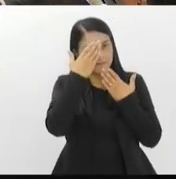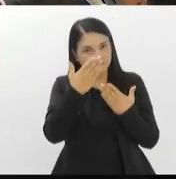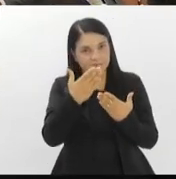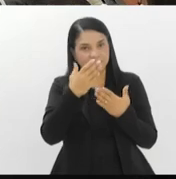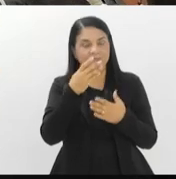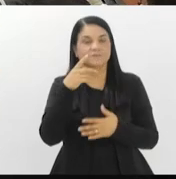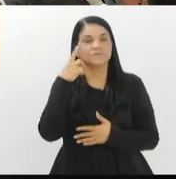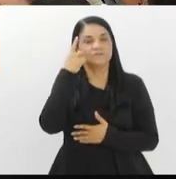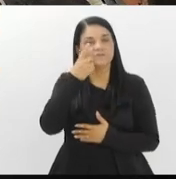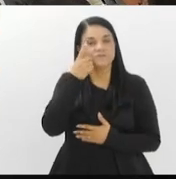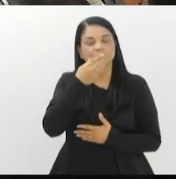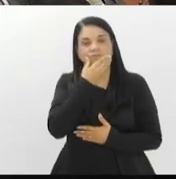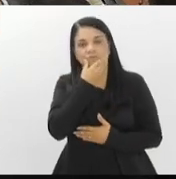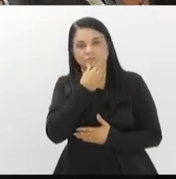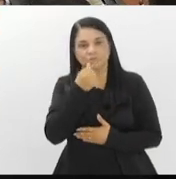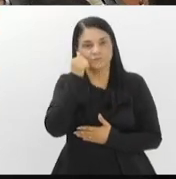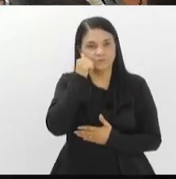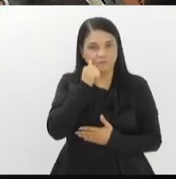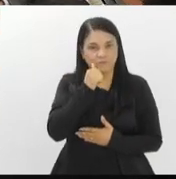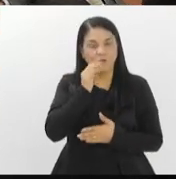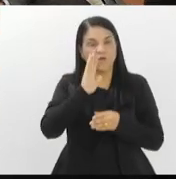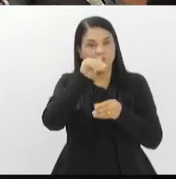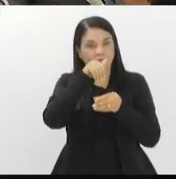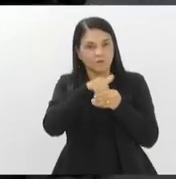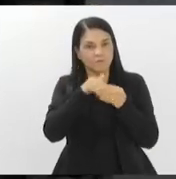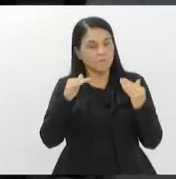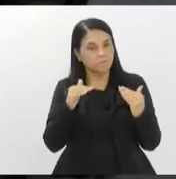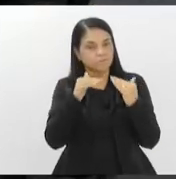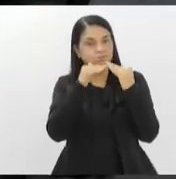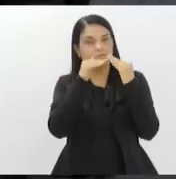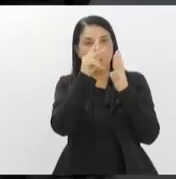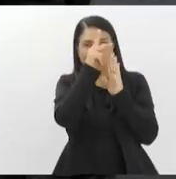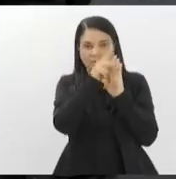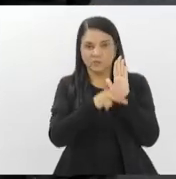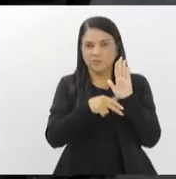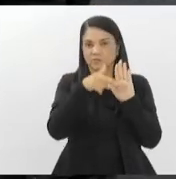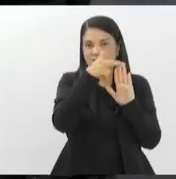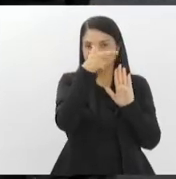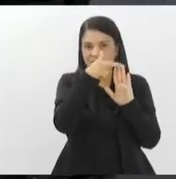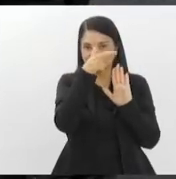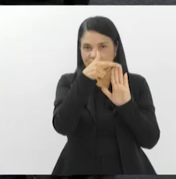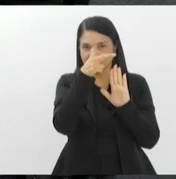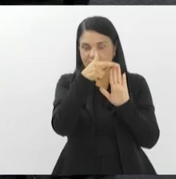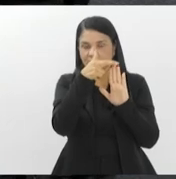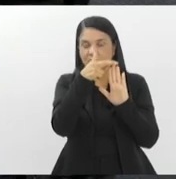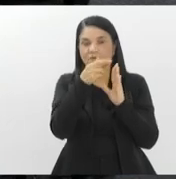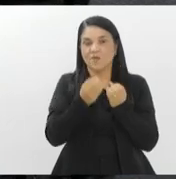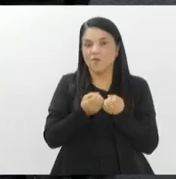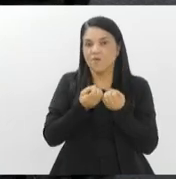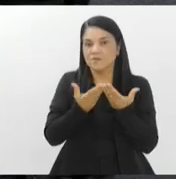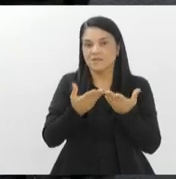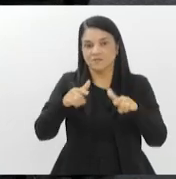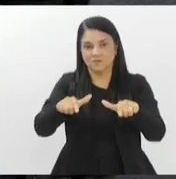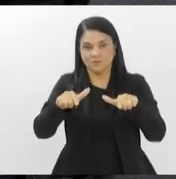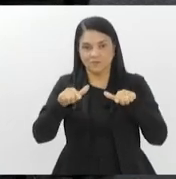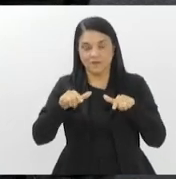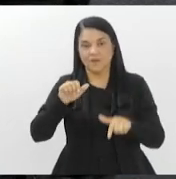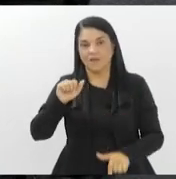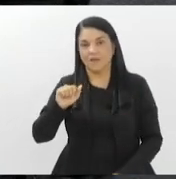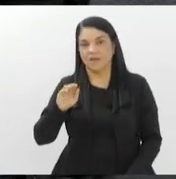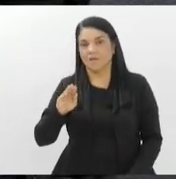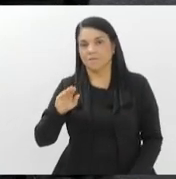aos deputados e deputadas que estão votando favorável ao projeto de resolução, né, que concede o diploma